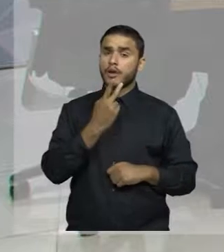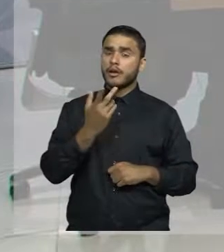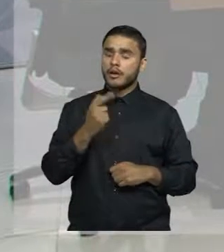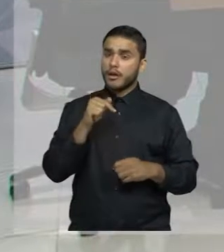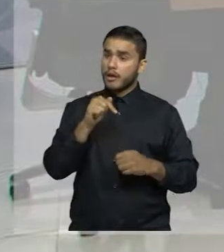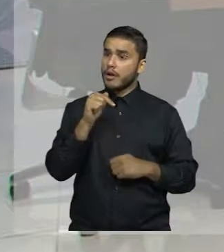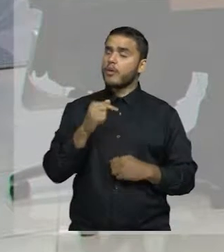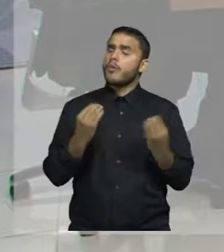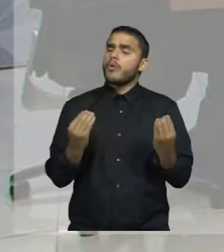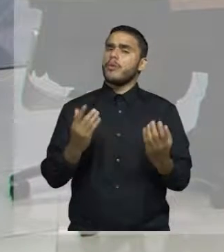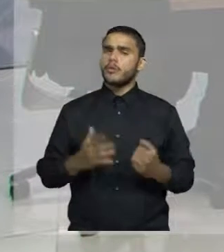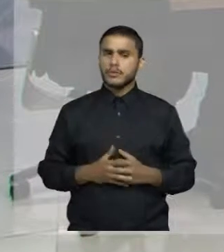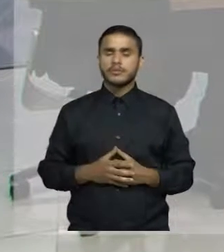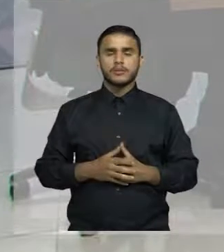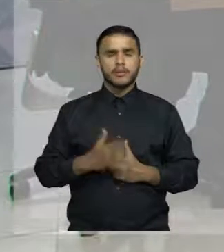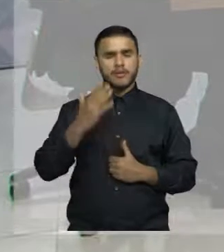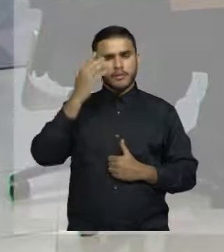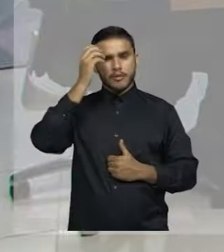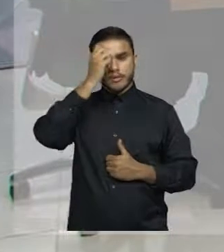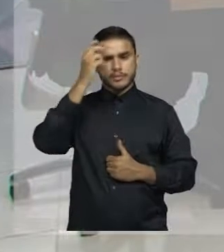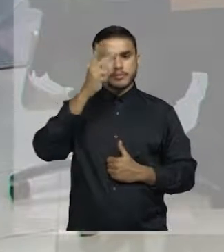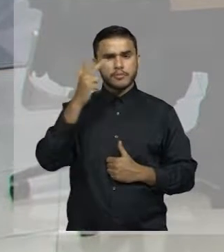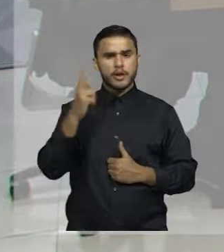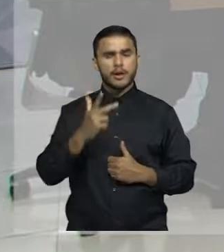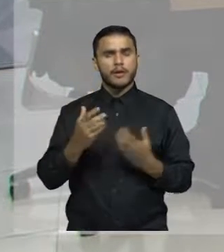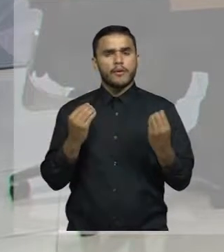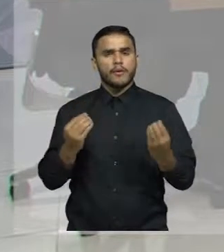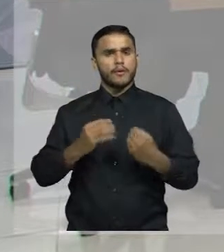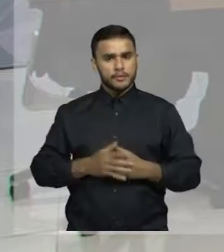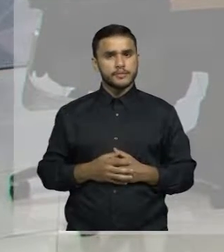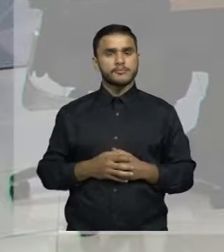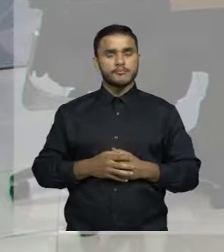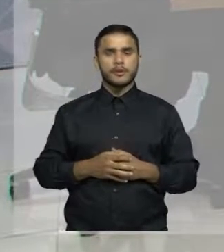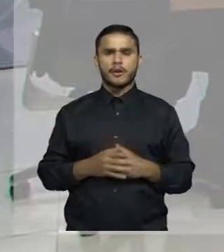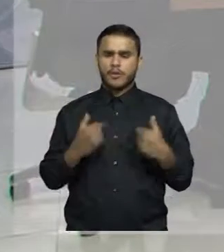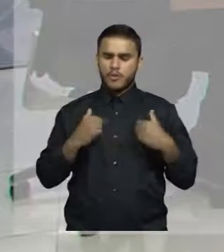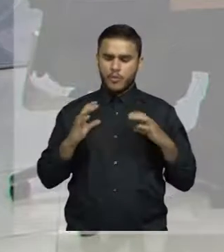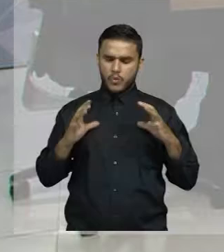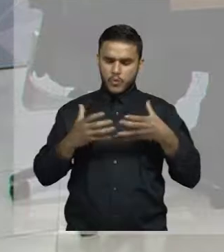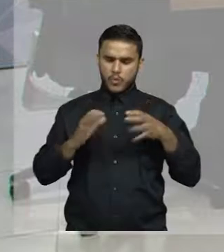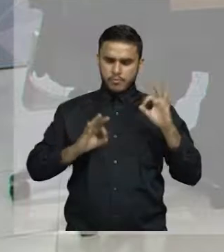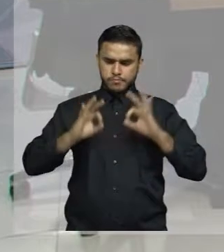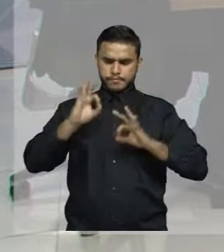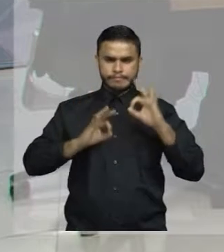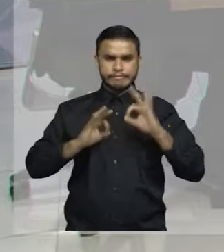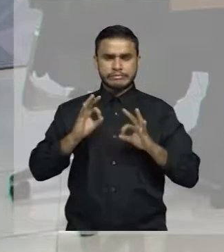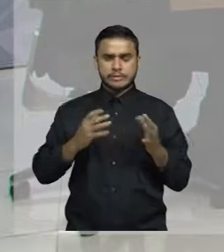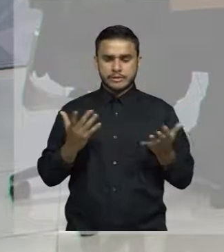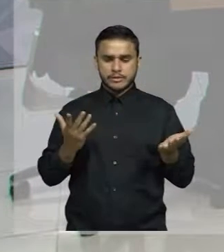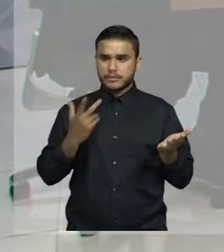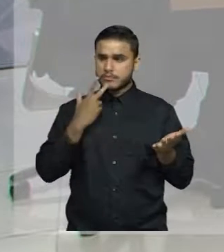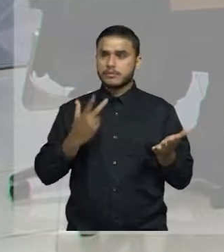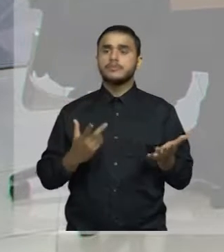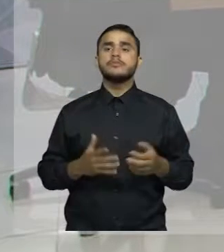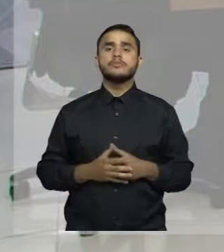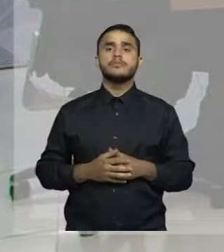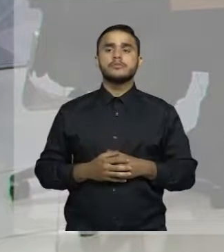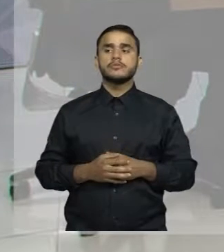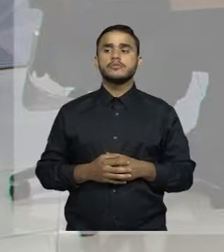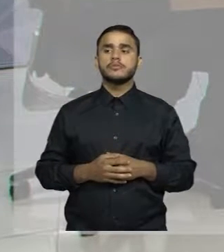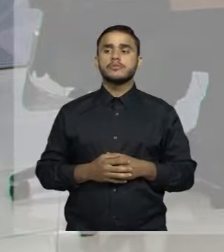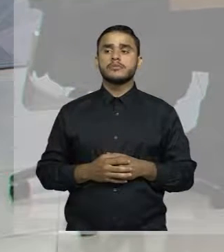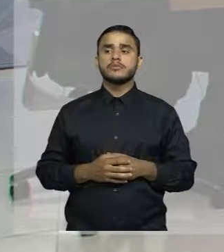onde vai a ousadia e a organização disso. Isso aqui